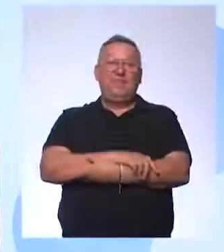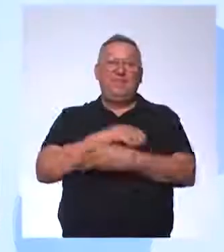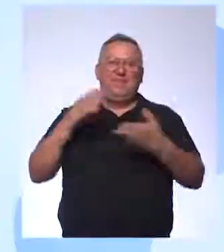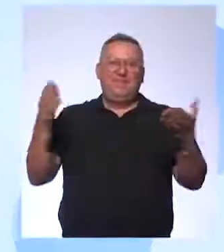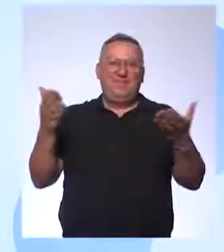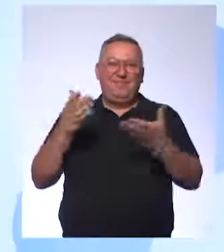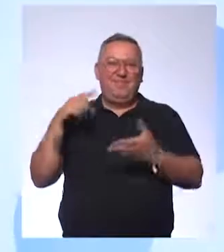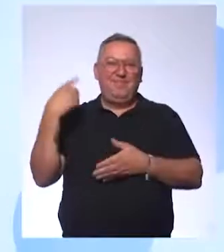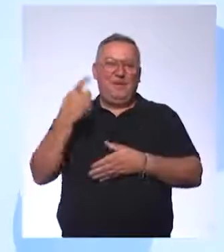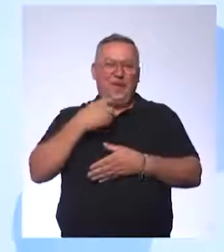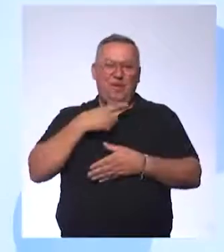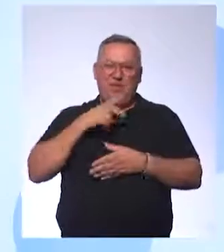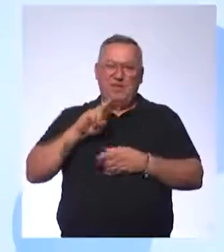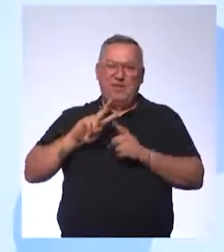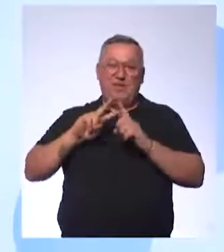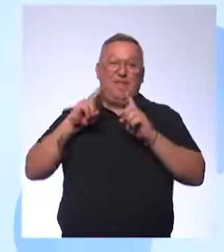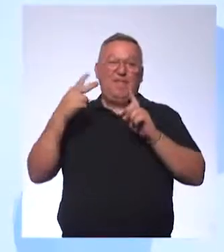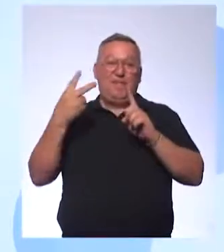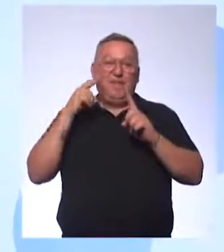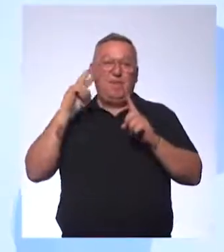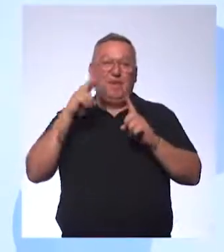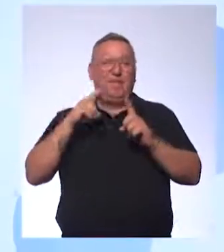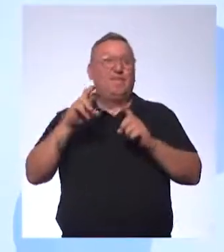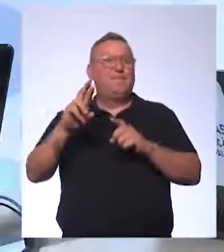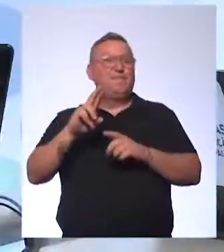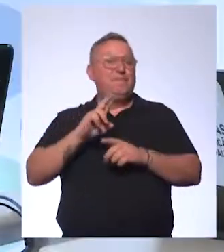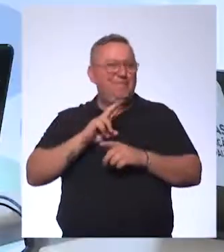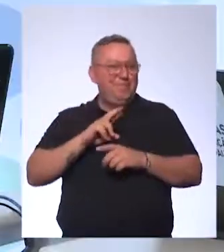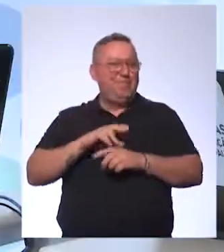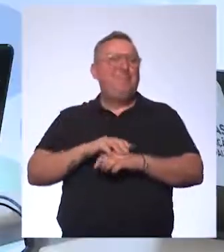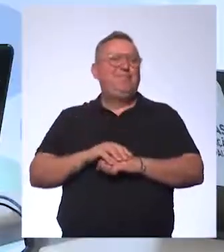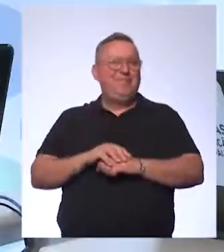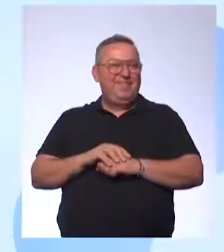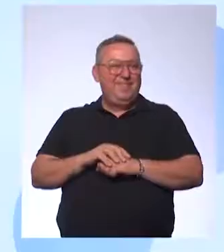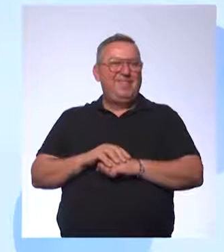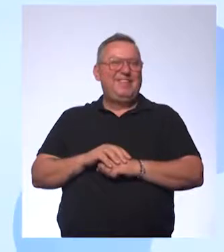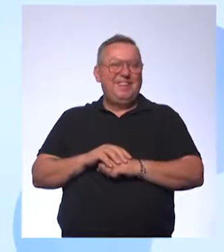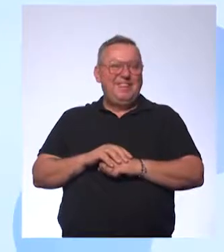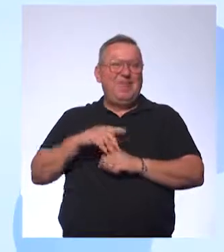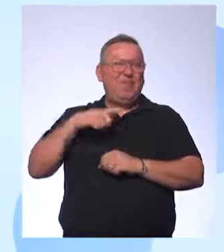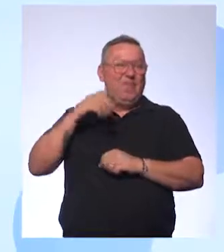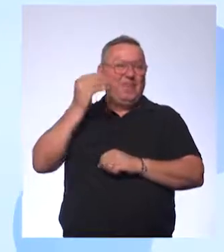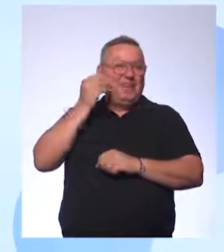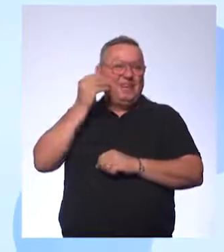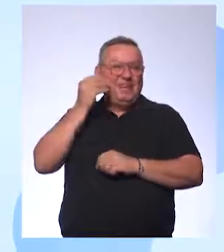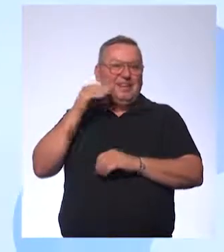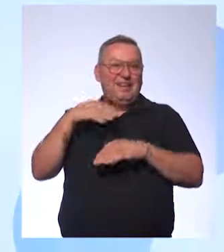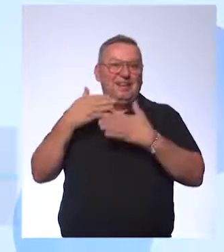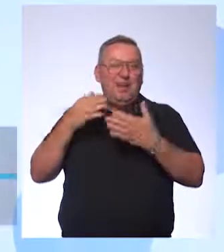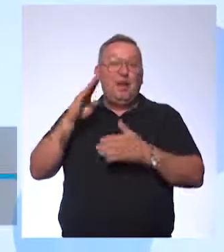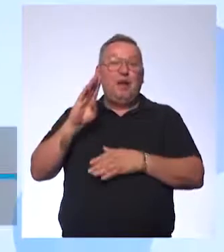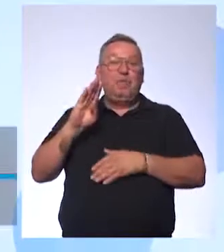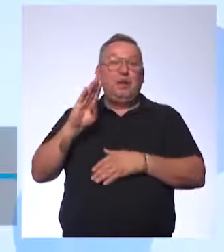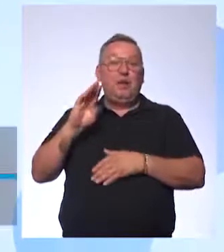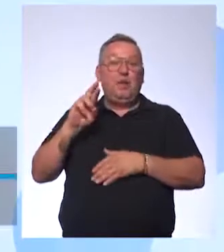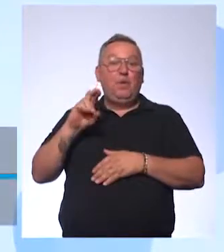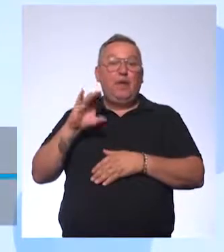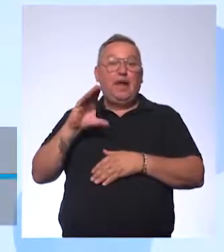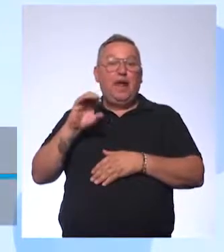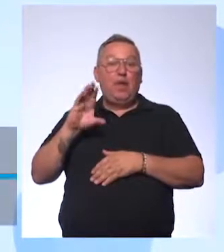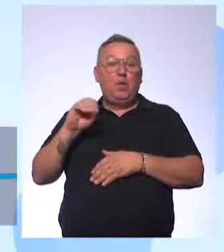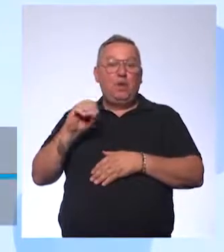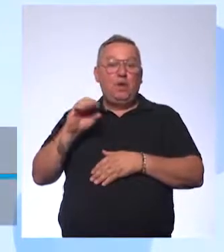Agora a gente que se vire para caçar essas respostas, hein, Elaine? É, Vamos lá, vamos tentar. E aí? Na B, vamos. Ricardo é um